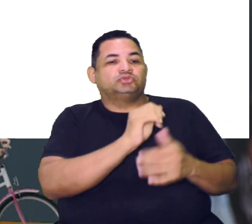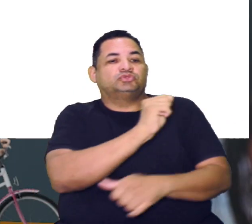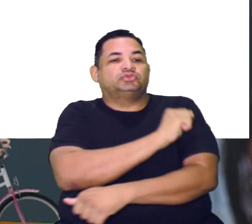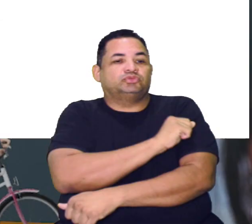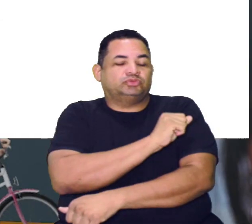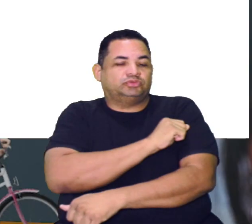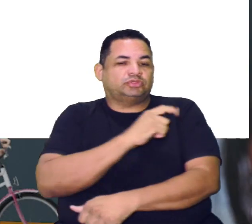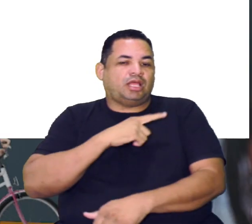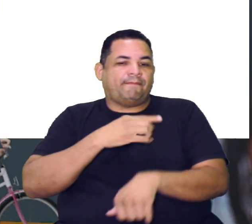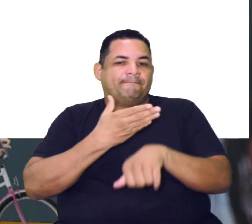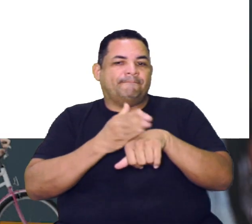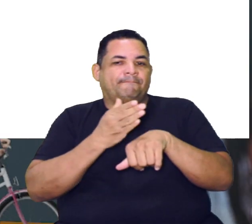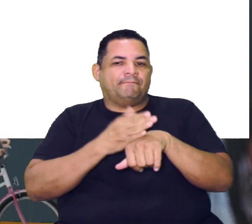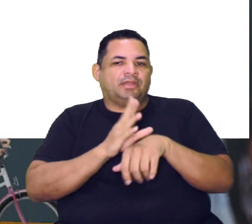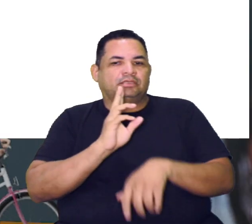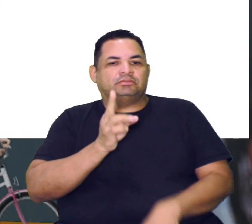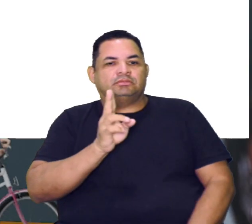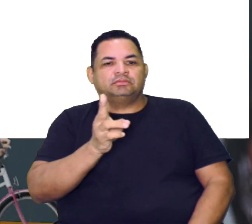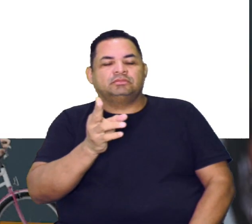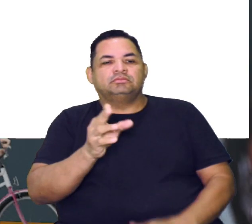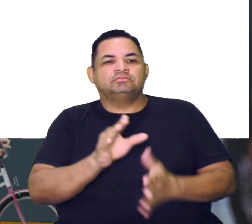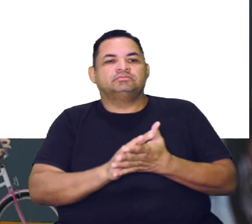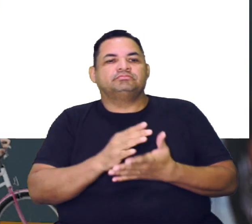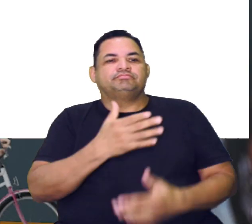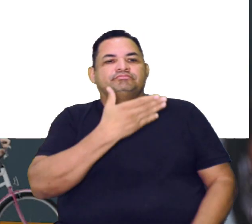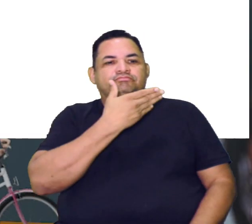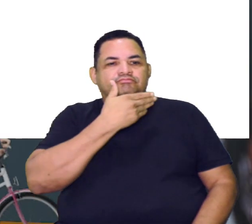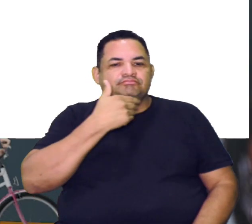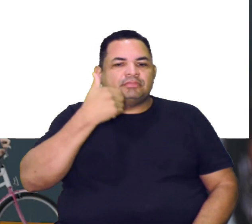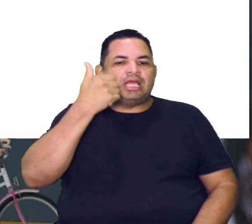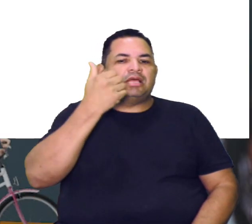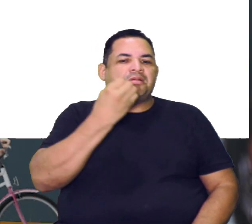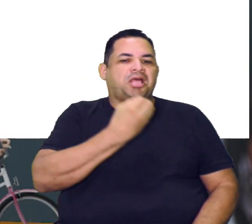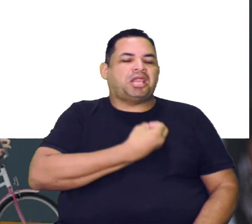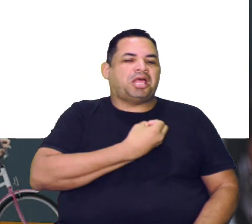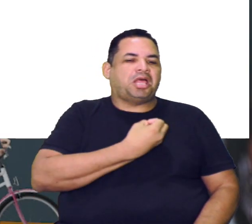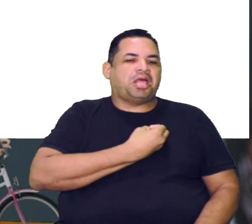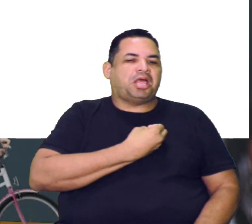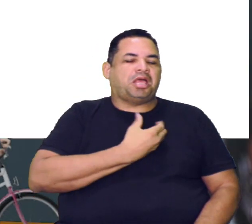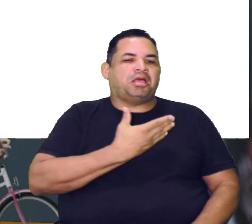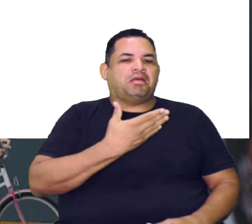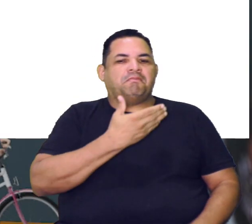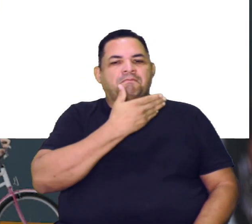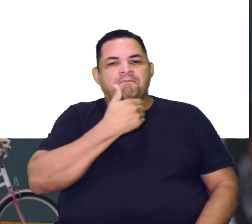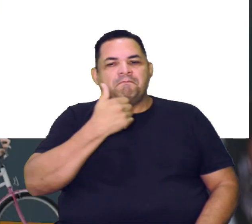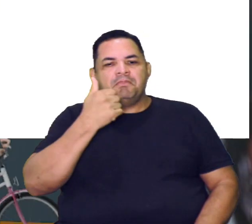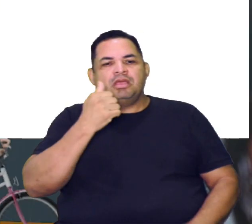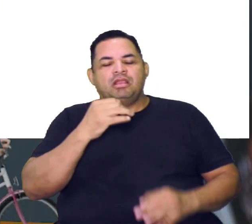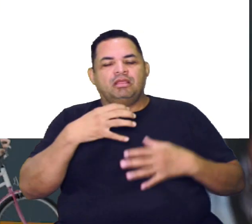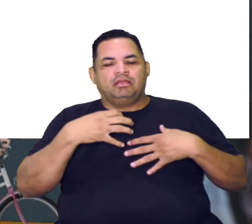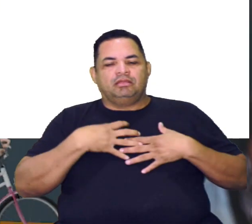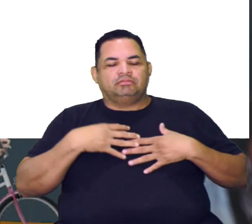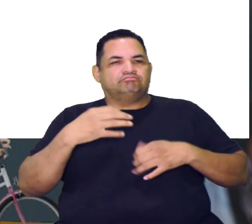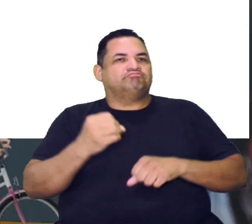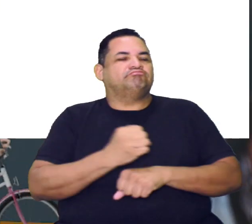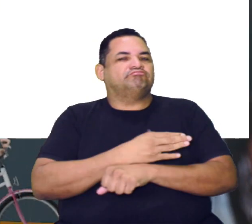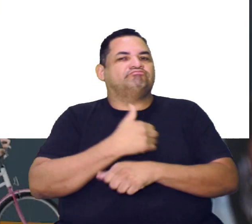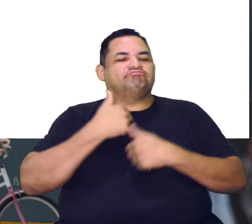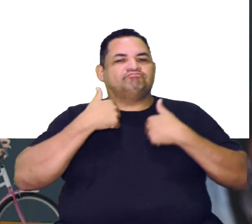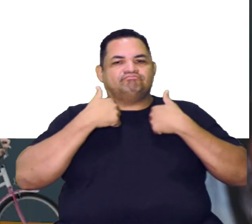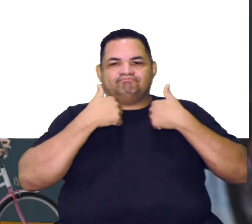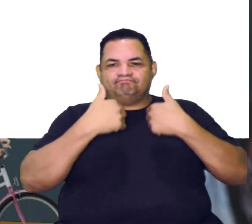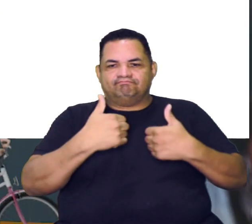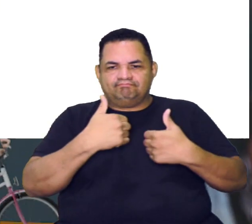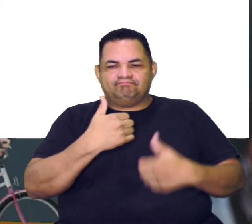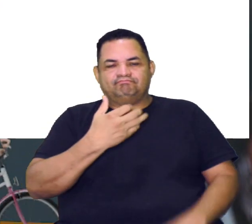prática do exercício físico aí regular, eles têm as melhores notas, eles têm melhor estado emocional, eles lidam